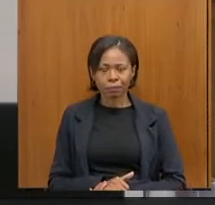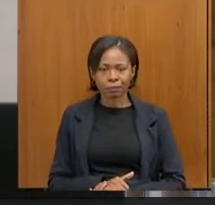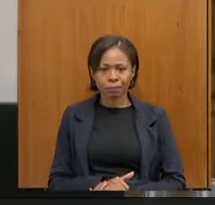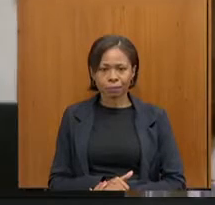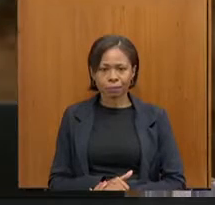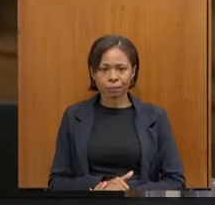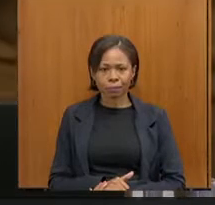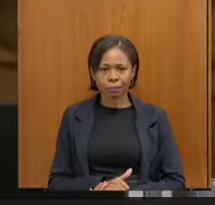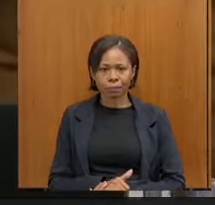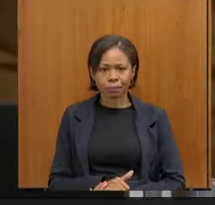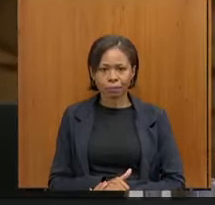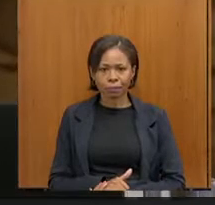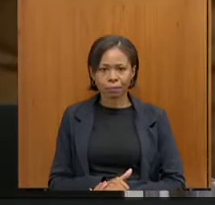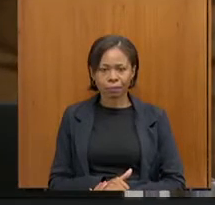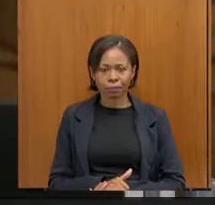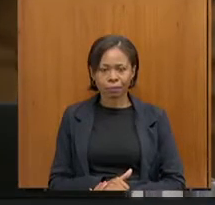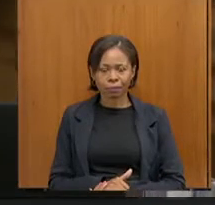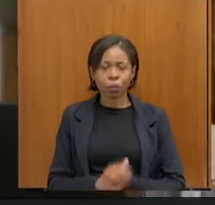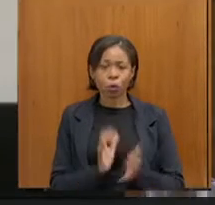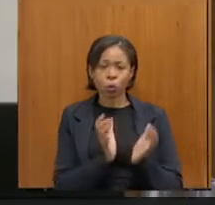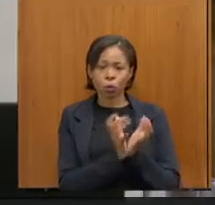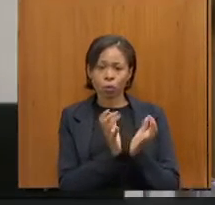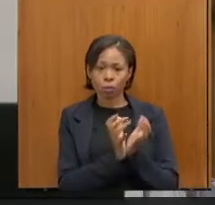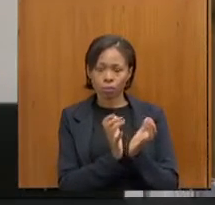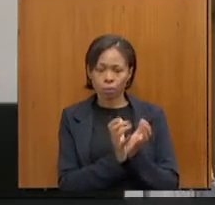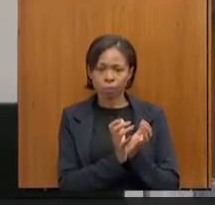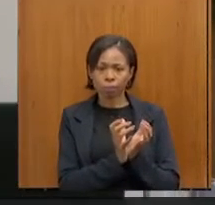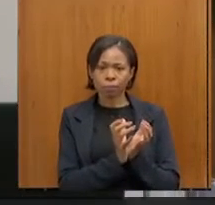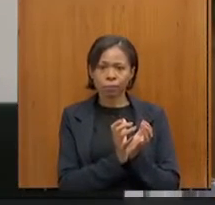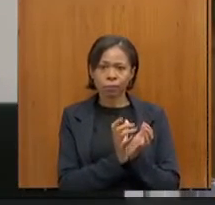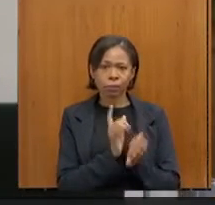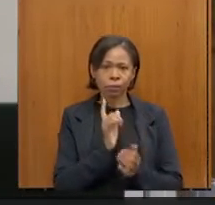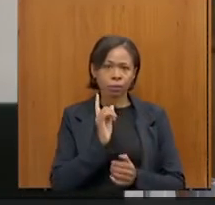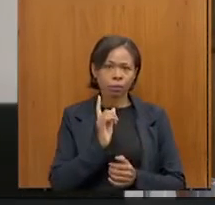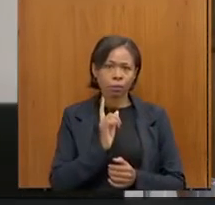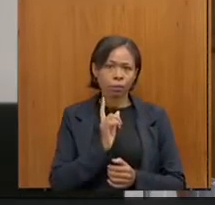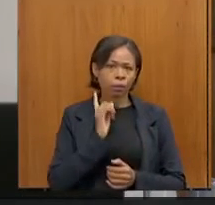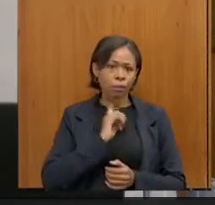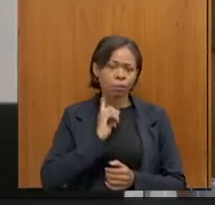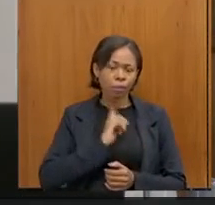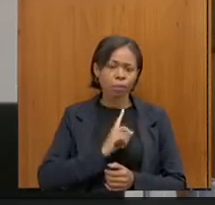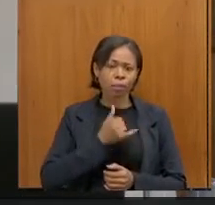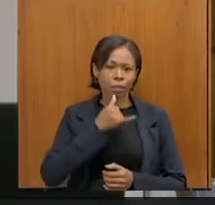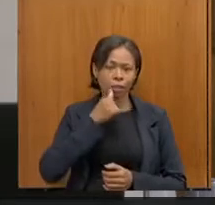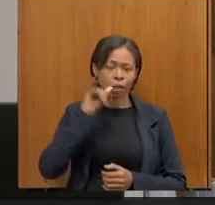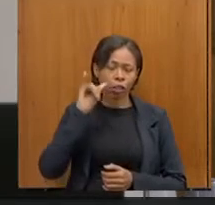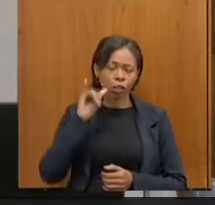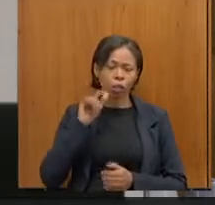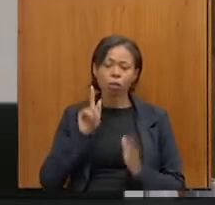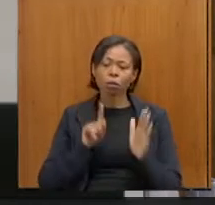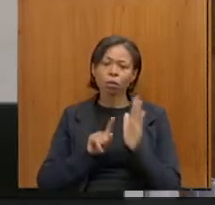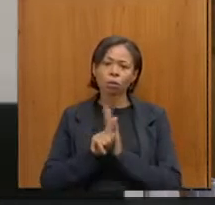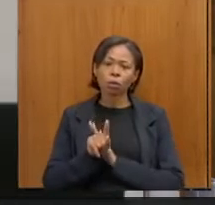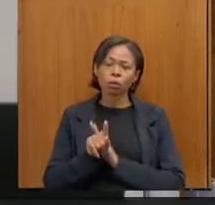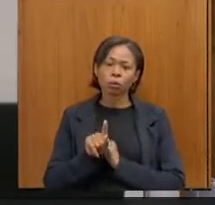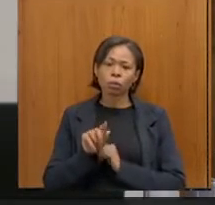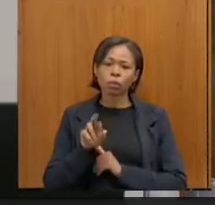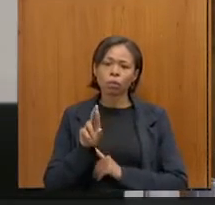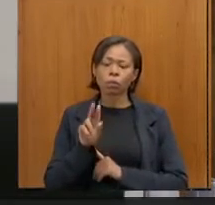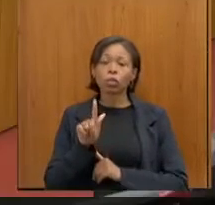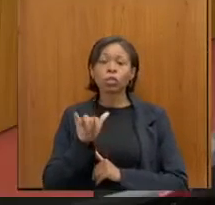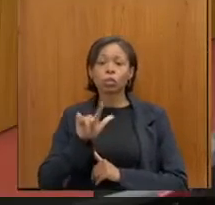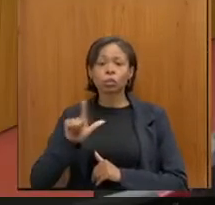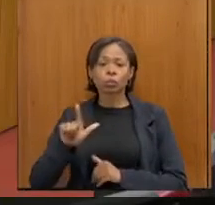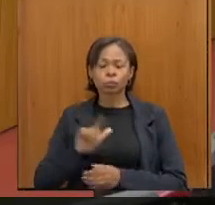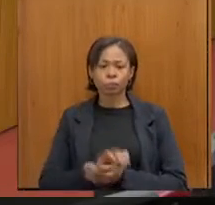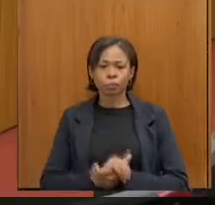eu vou fazer uma reunião da comissão de Minas e energia como vota o deputado como vota o requerimento o deputado Gil